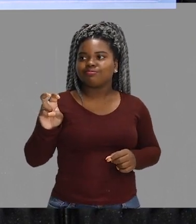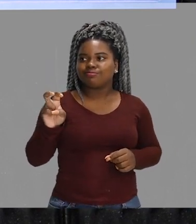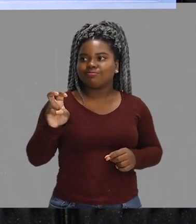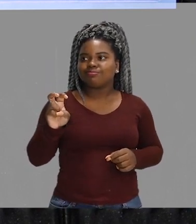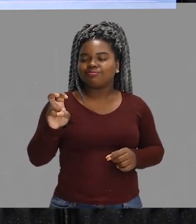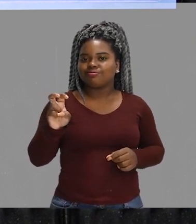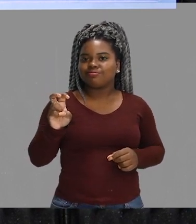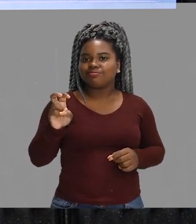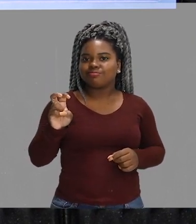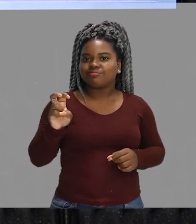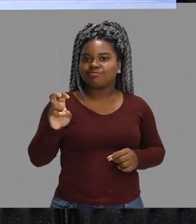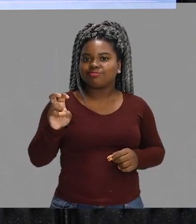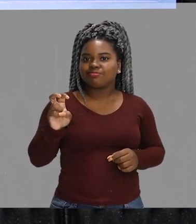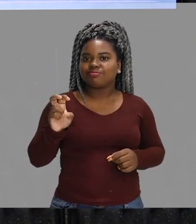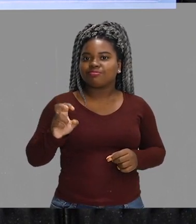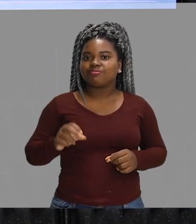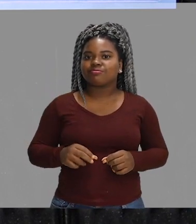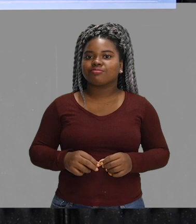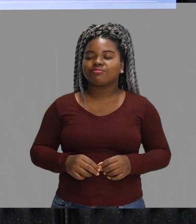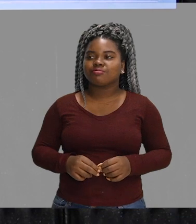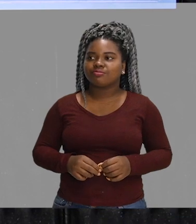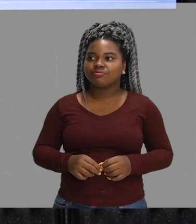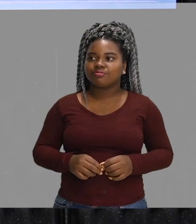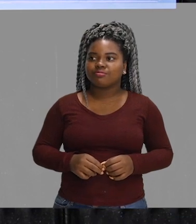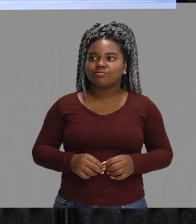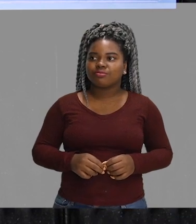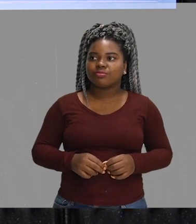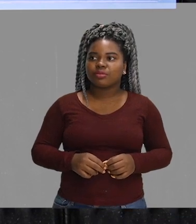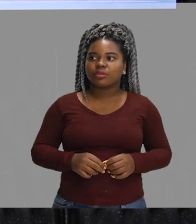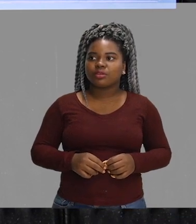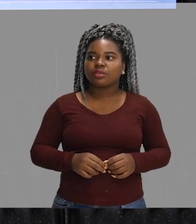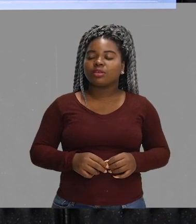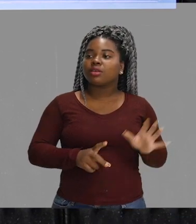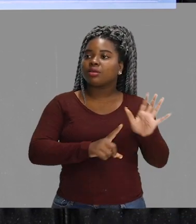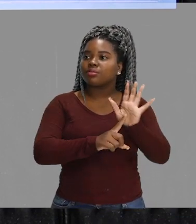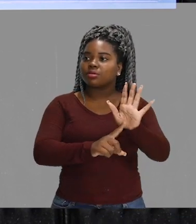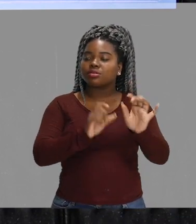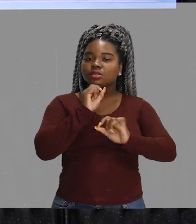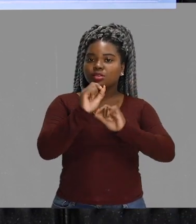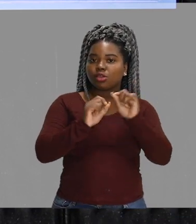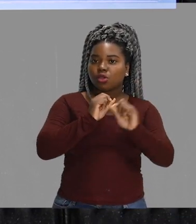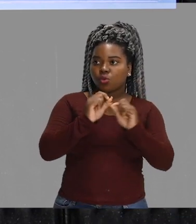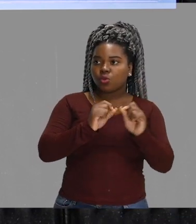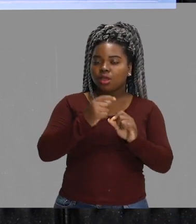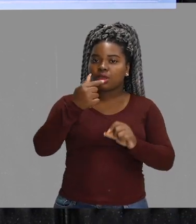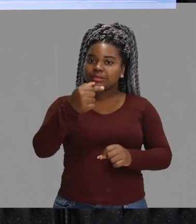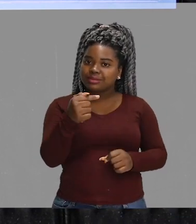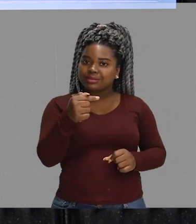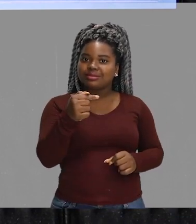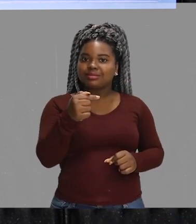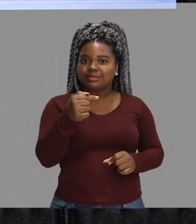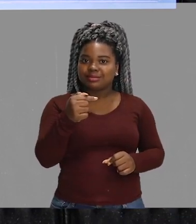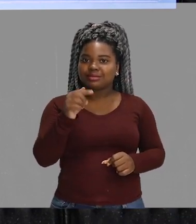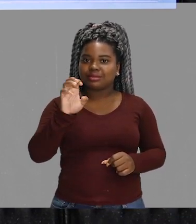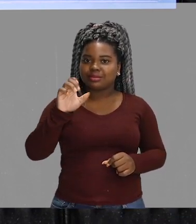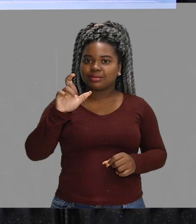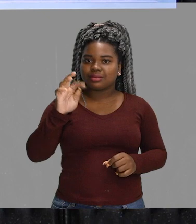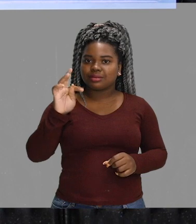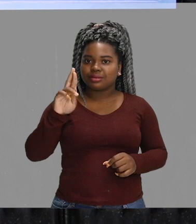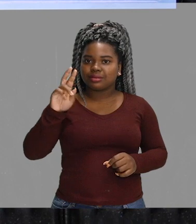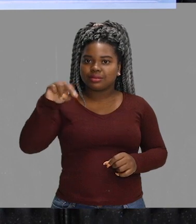tabela periódica. No primeiro período, eu tenho o hidrogênio e também o hélio. O hidrogênio, símbolo H, ele